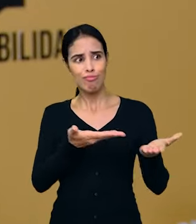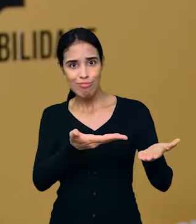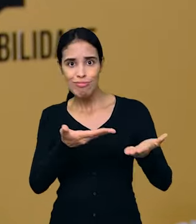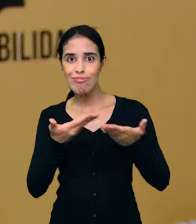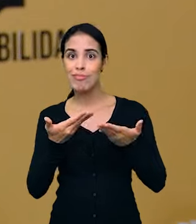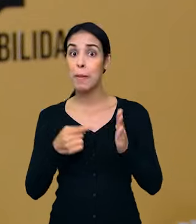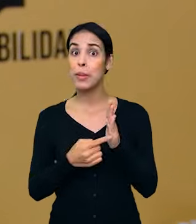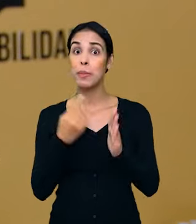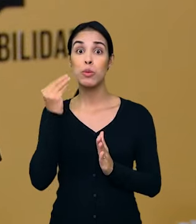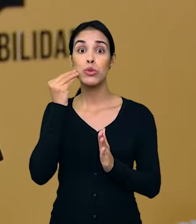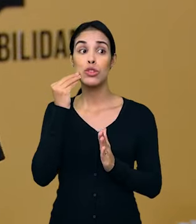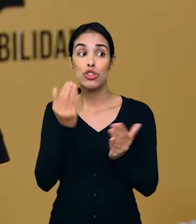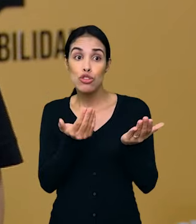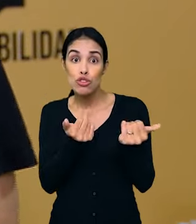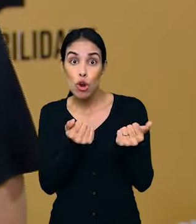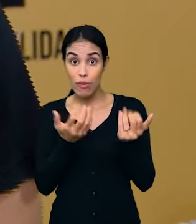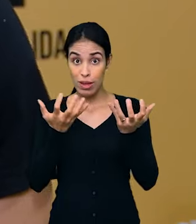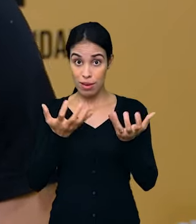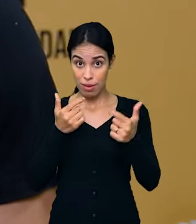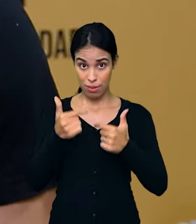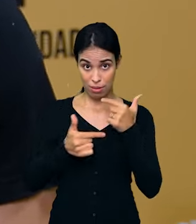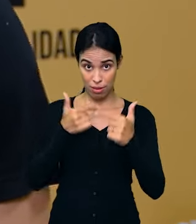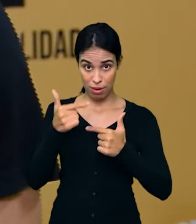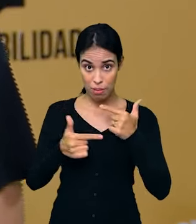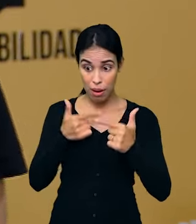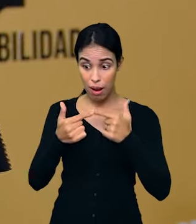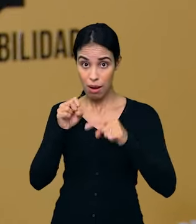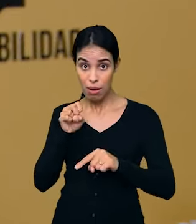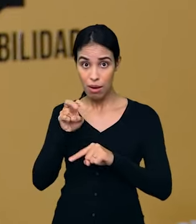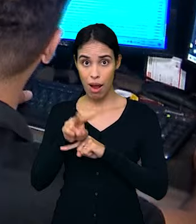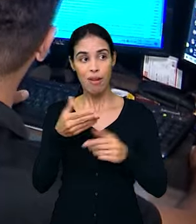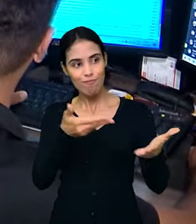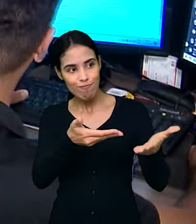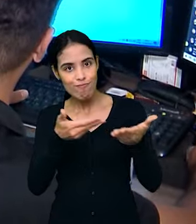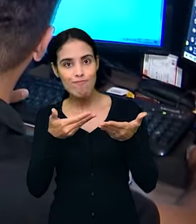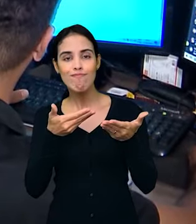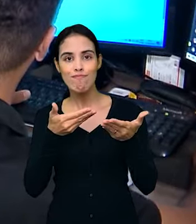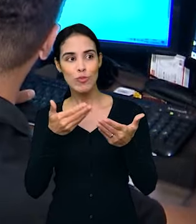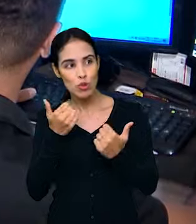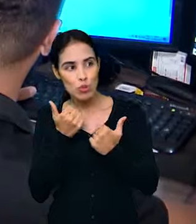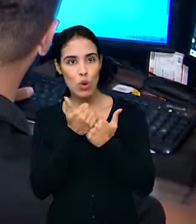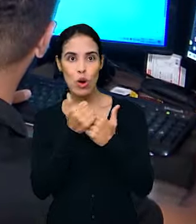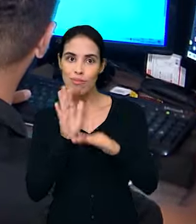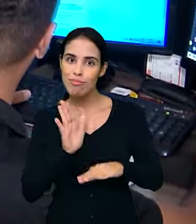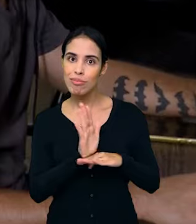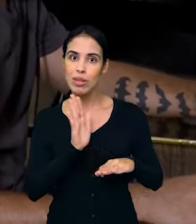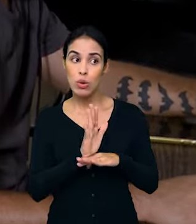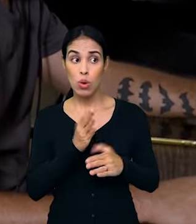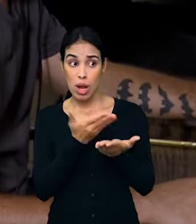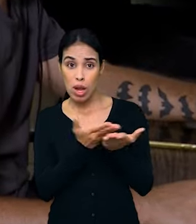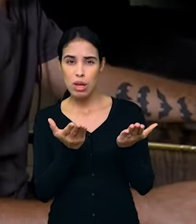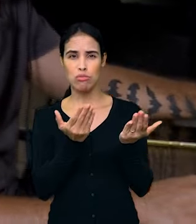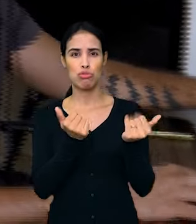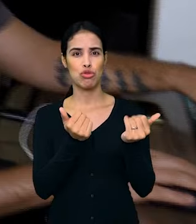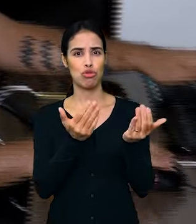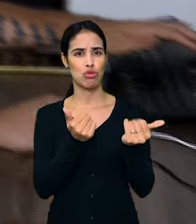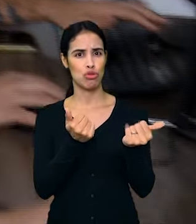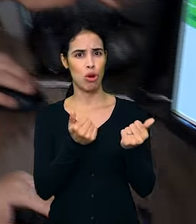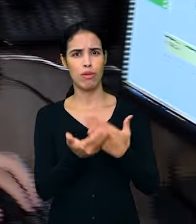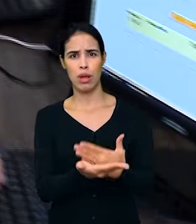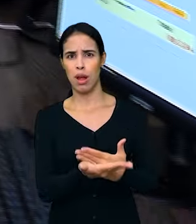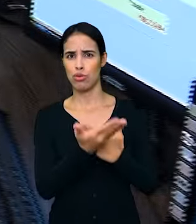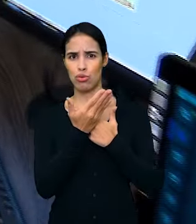primeira oportunidade a jovens que estão querendo entrar no mercado de trabalho. Nós vemos que esses jovens eles conseguem agregar